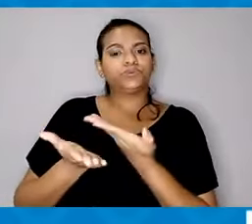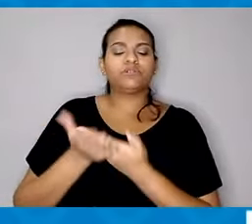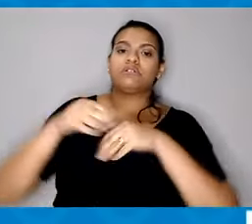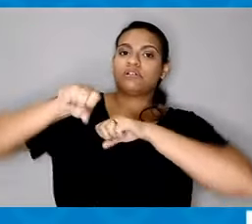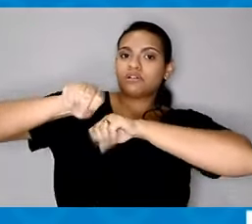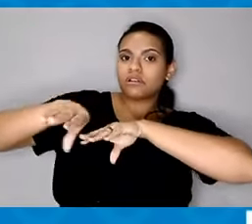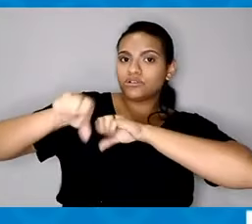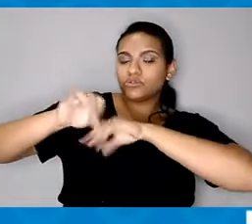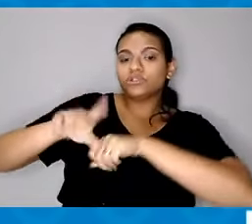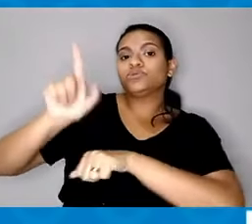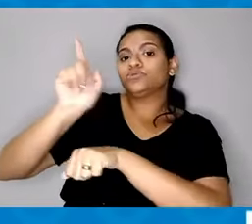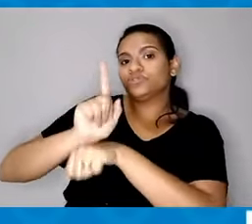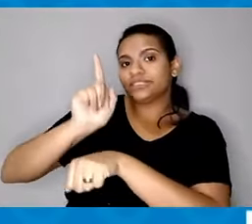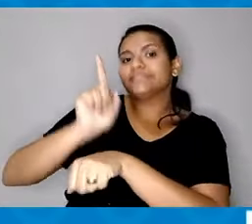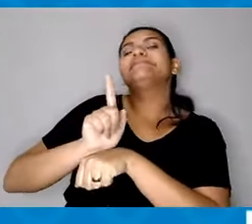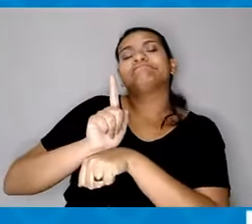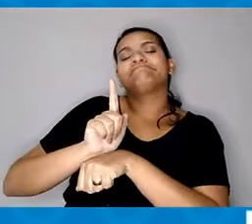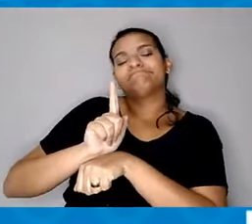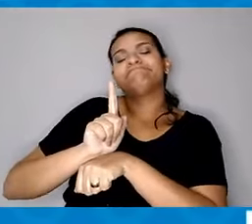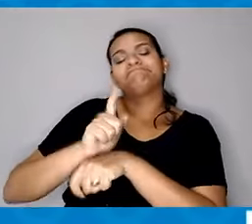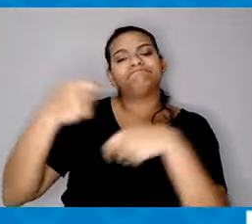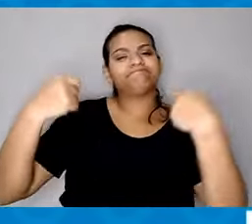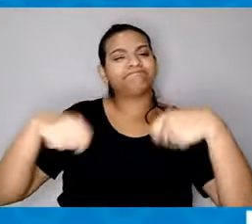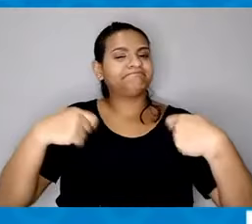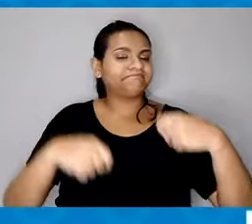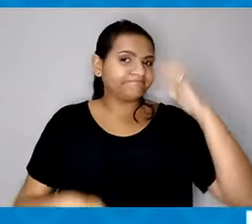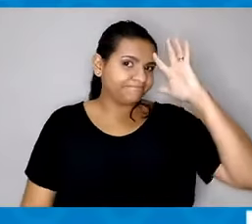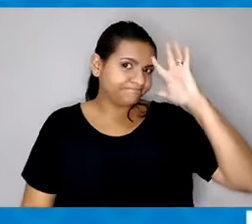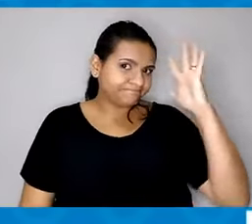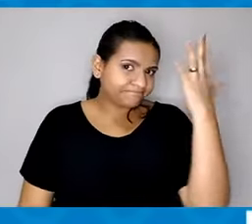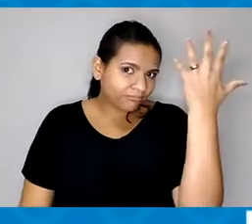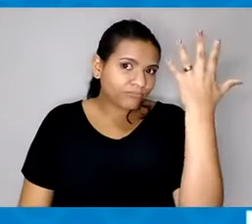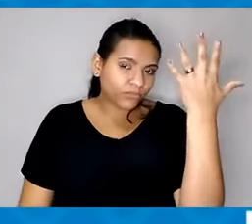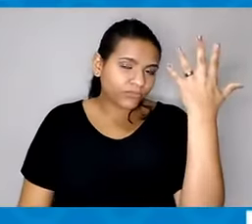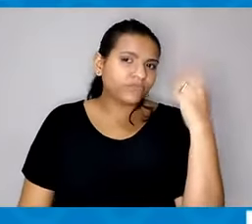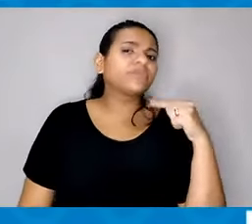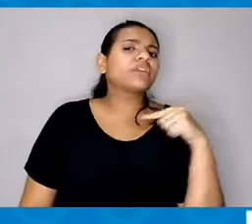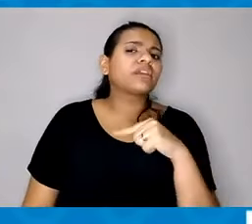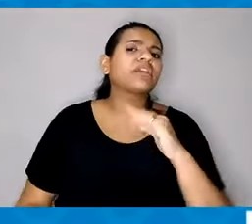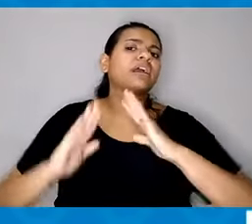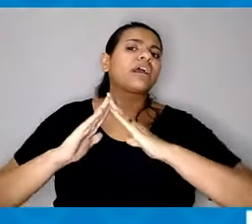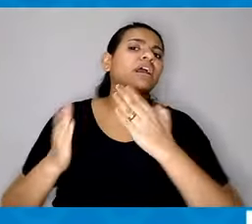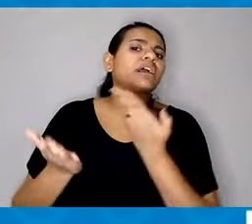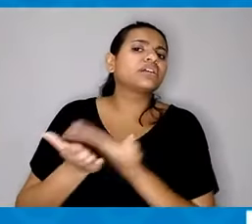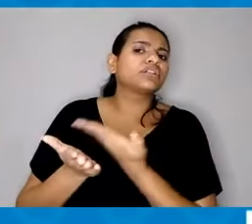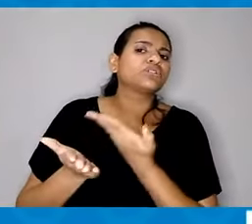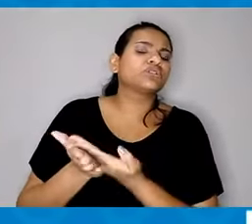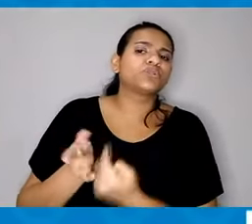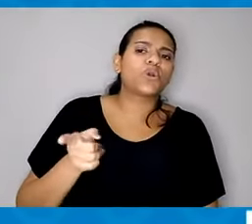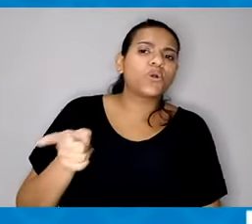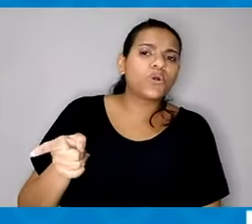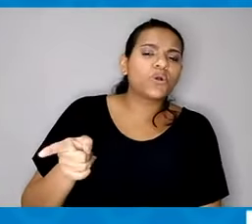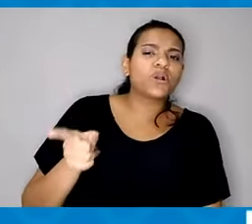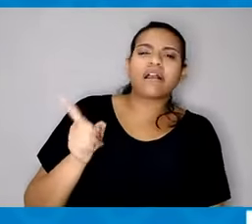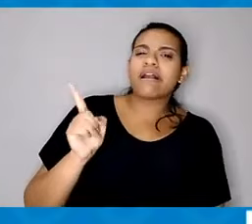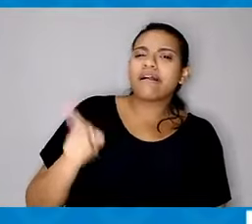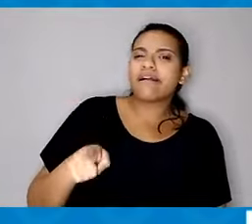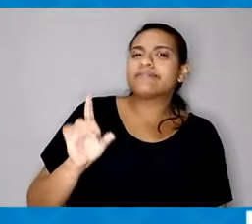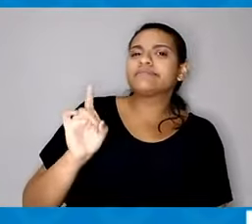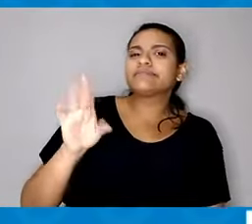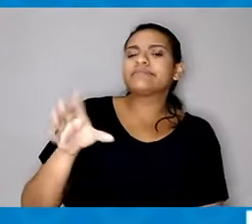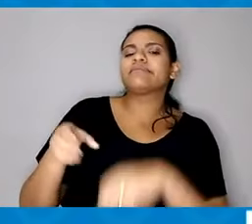tomar uma decisão sobre se aquela unidade escolar vai continuar a ser um engenho de entrega de